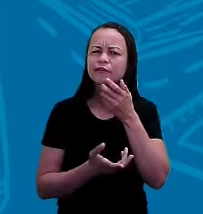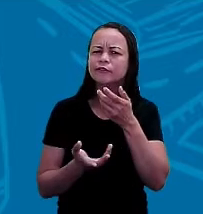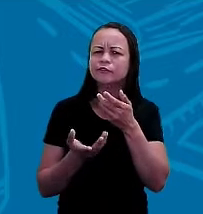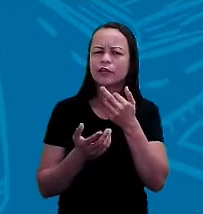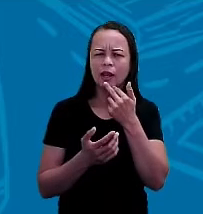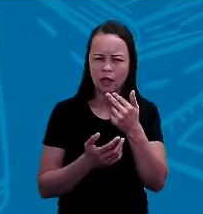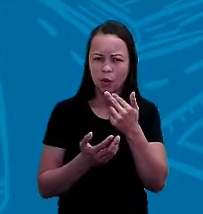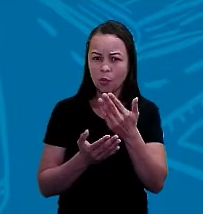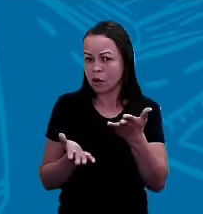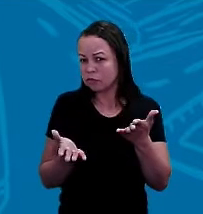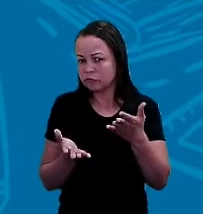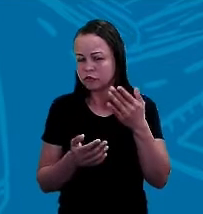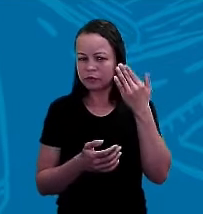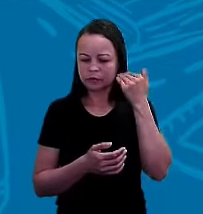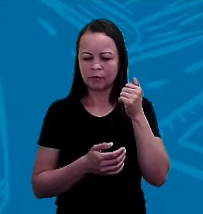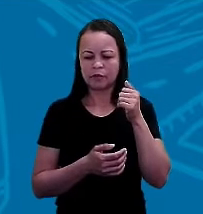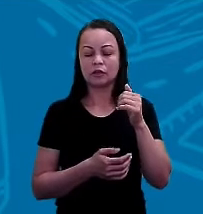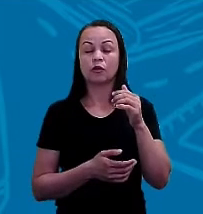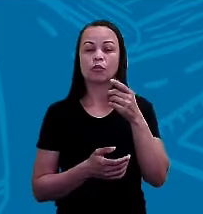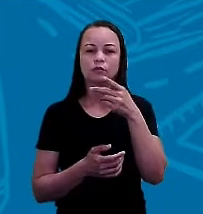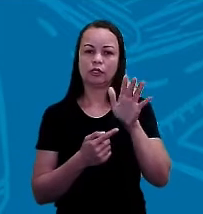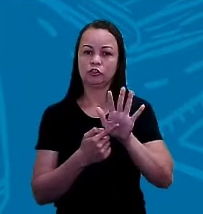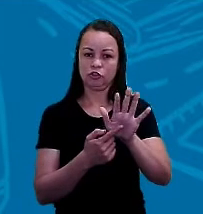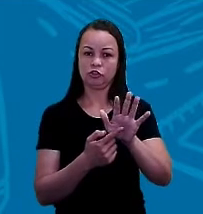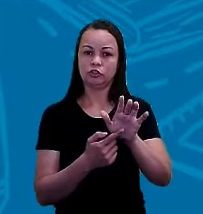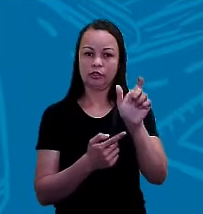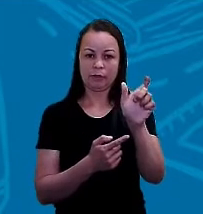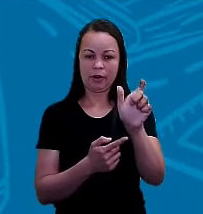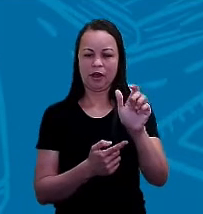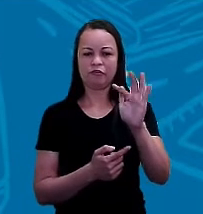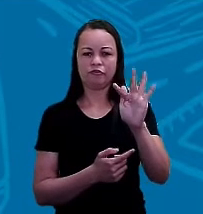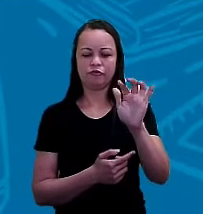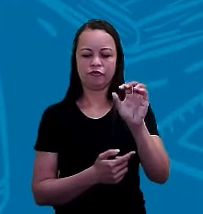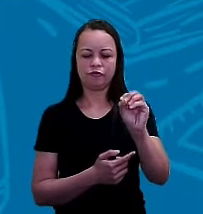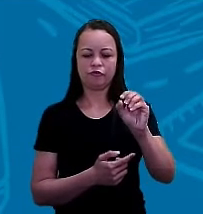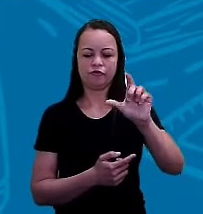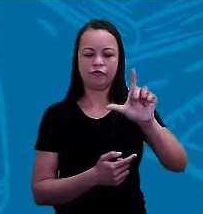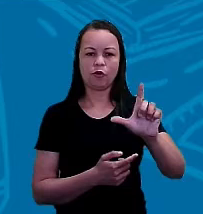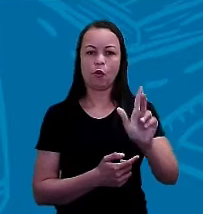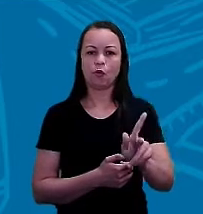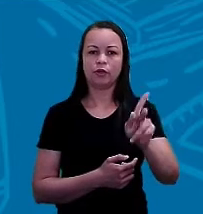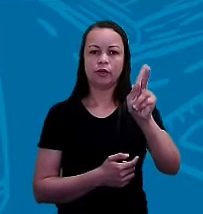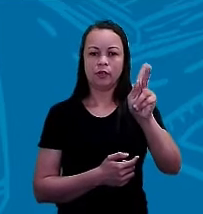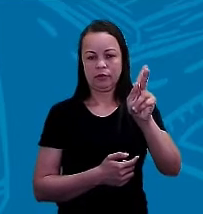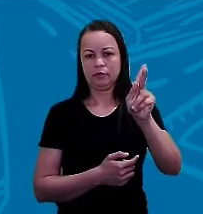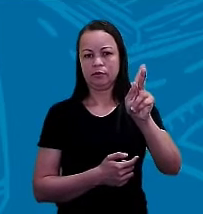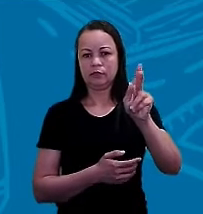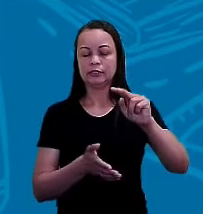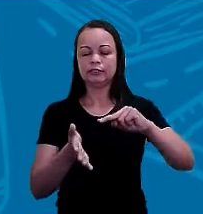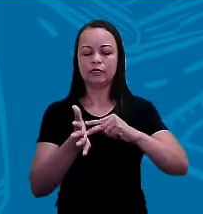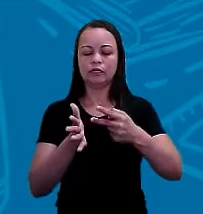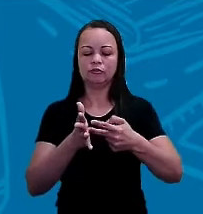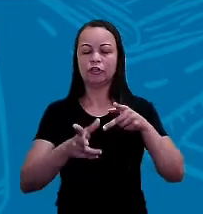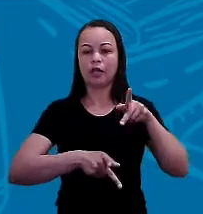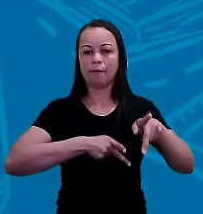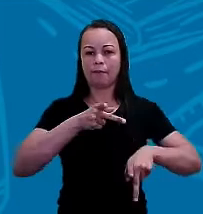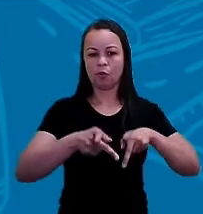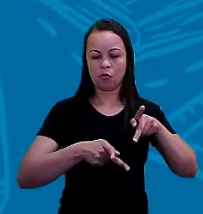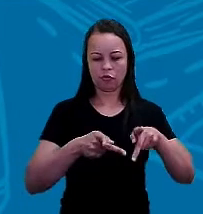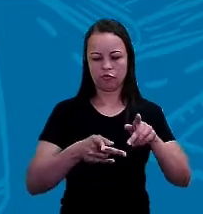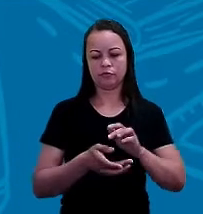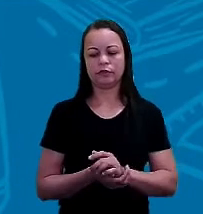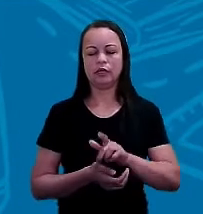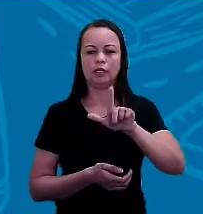Onde diz que folk, como está escrito aí, ó, folk significa povo em inglês e